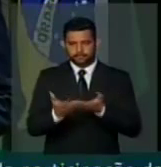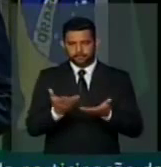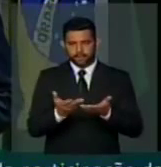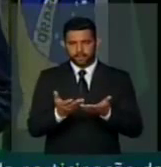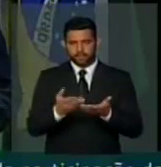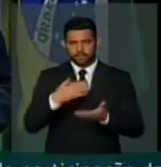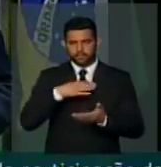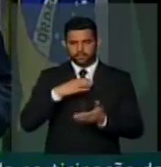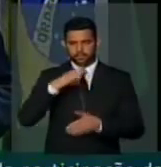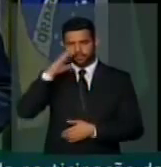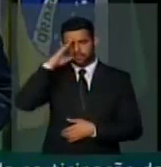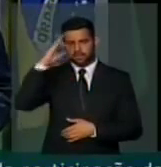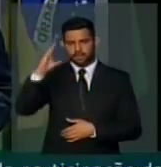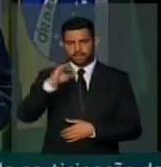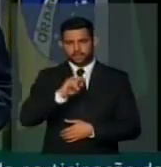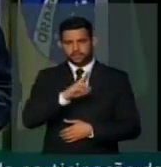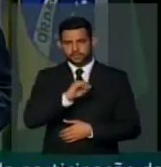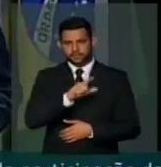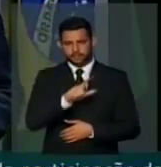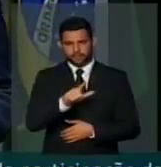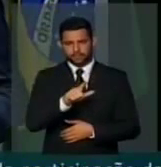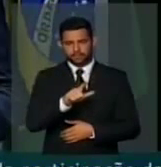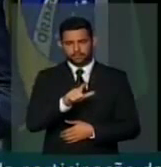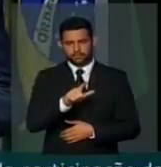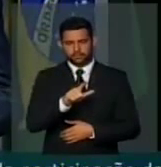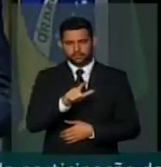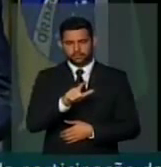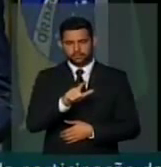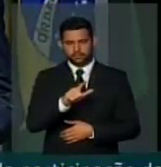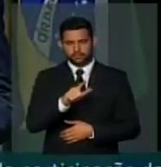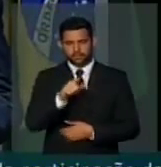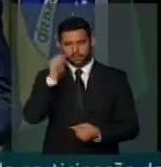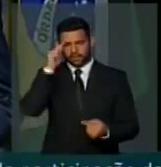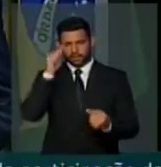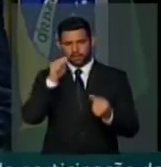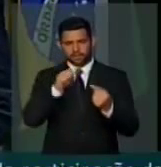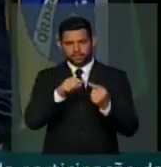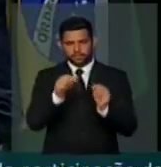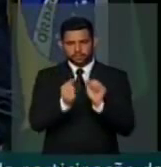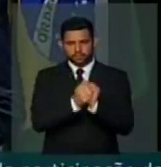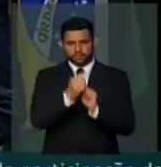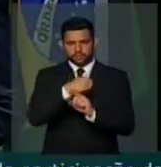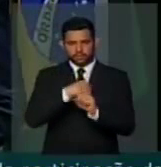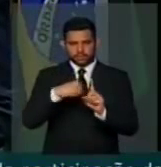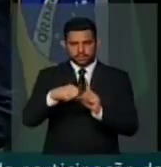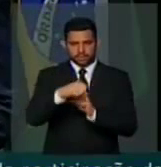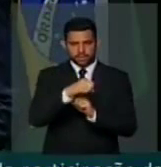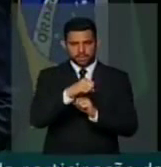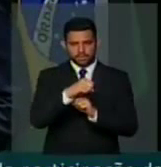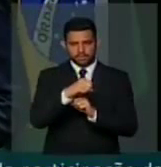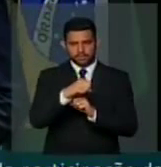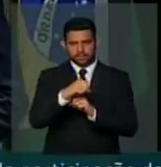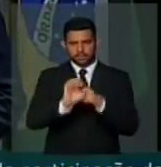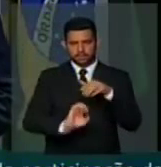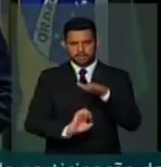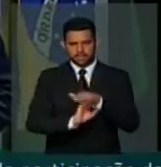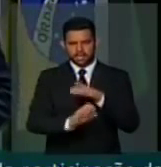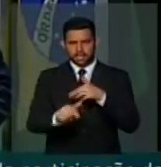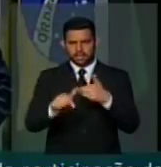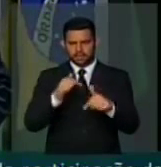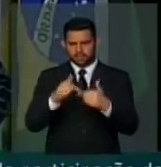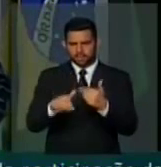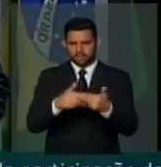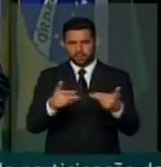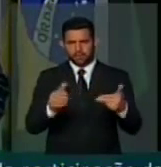poder militar, o poder civil, e entendimento com a sociedade, empresários,